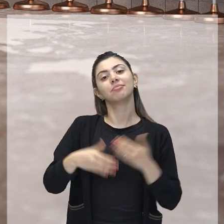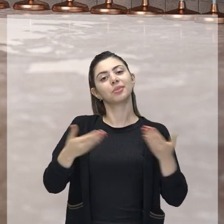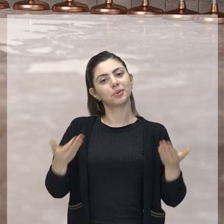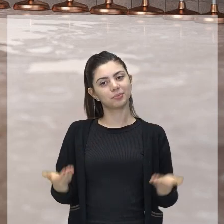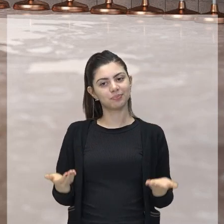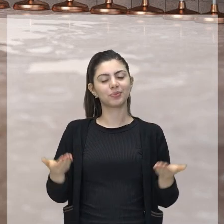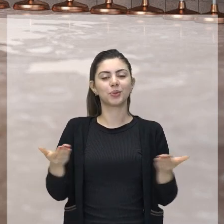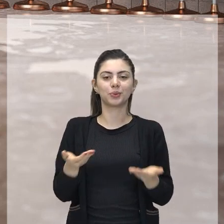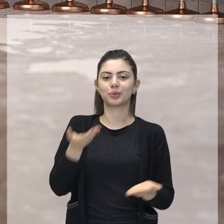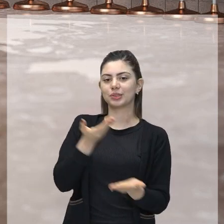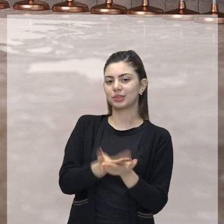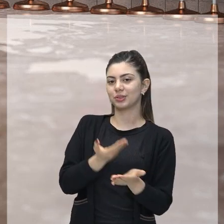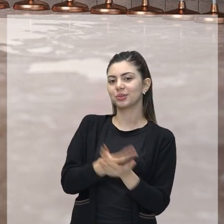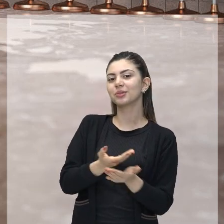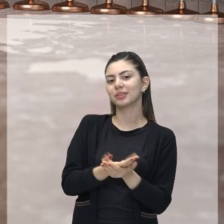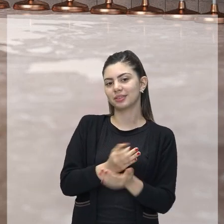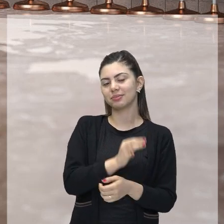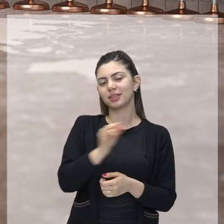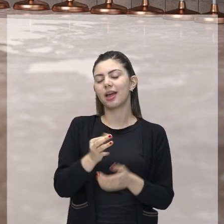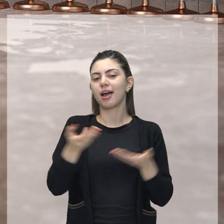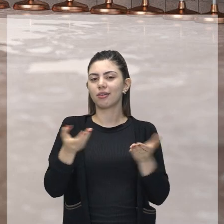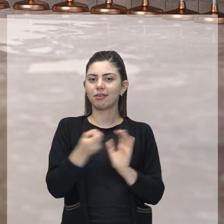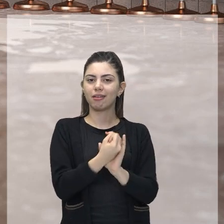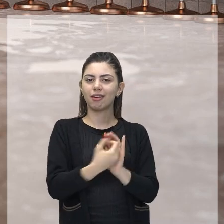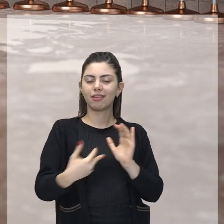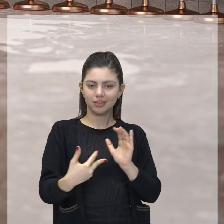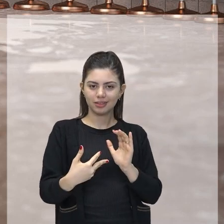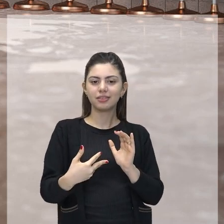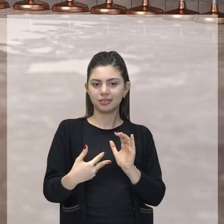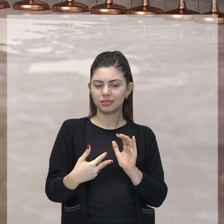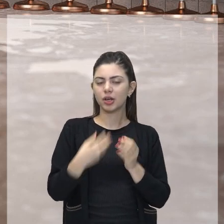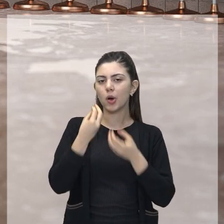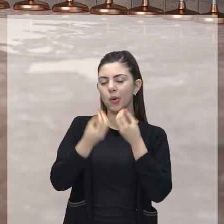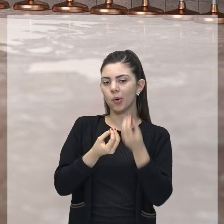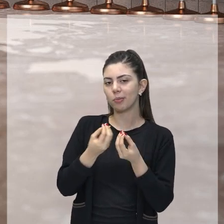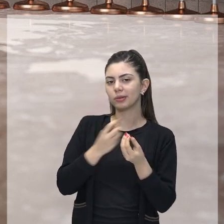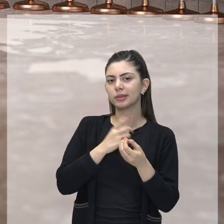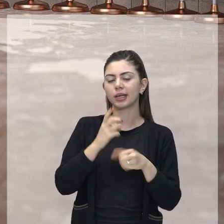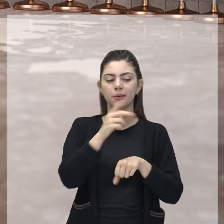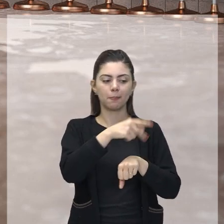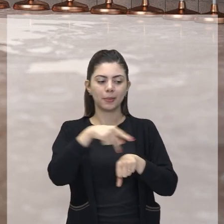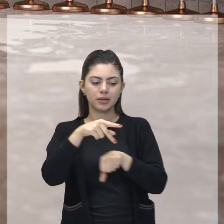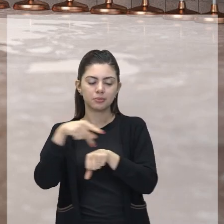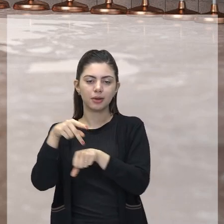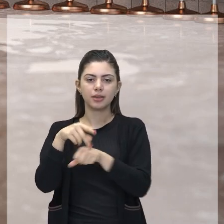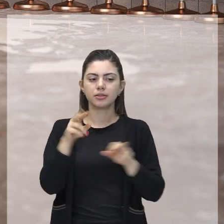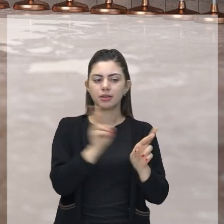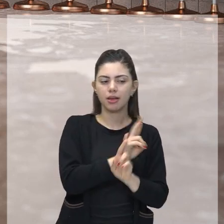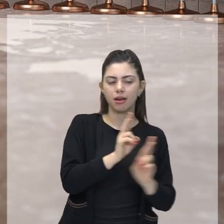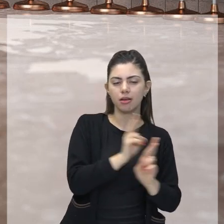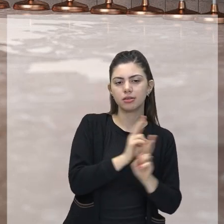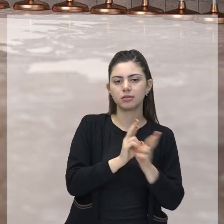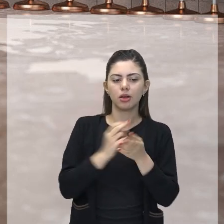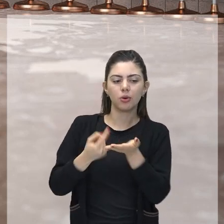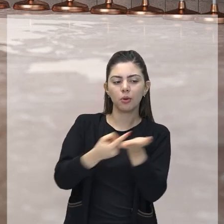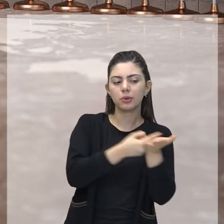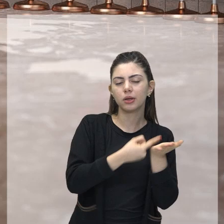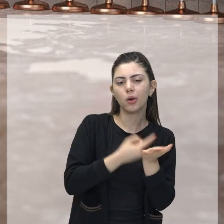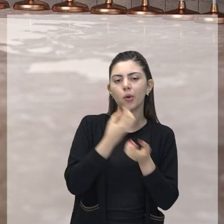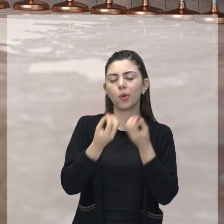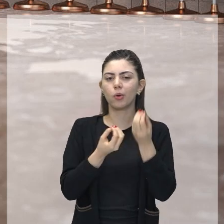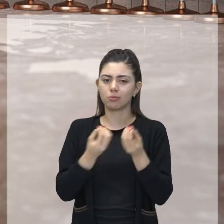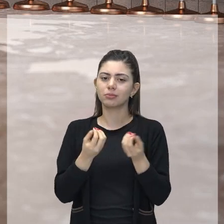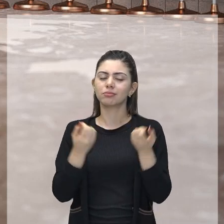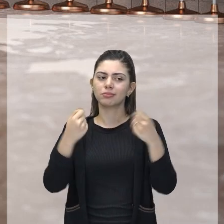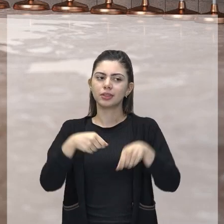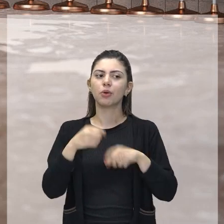aula é exatamente essas características, né? Nas relações dos países, como que os países se organizam para poder seguir, para